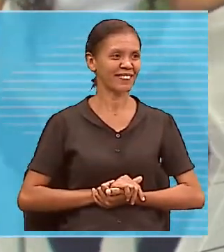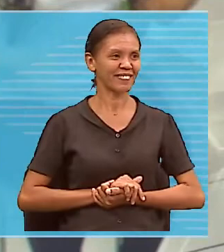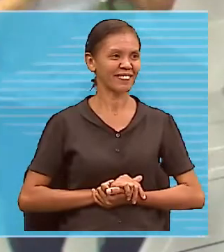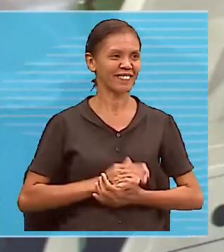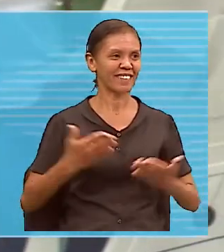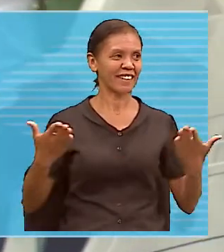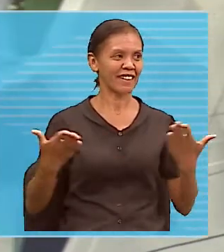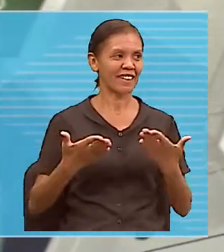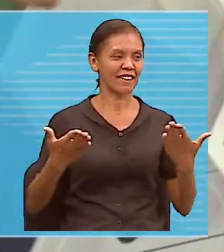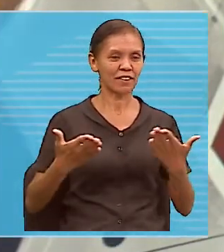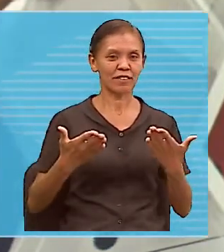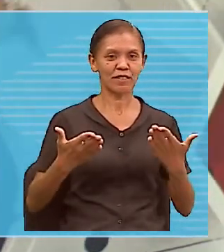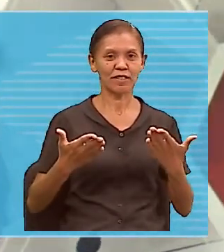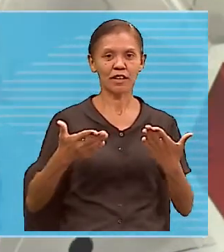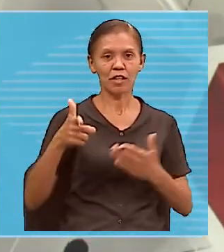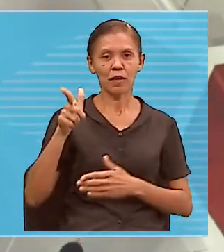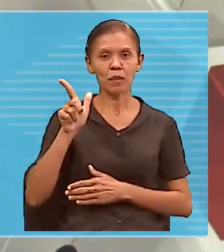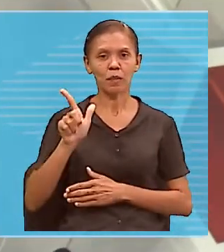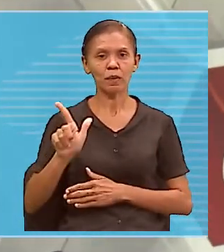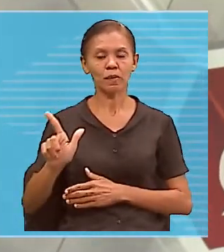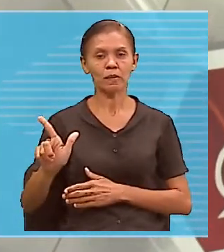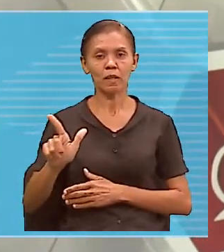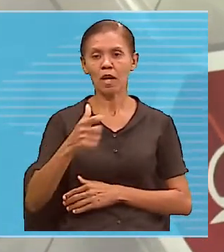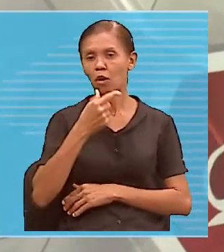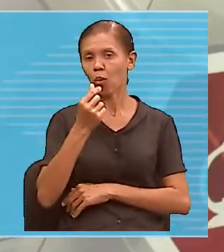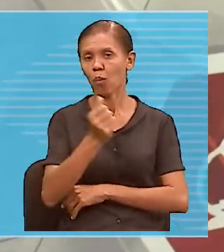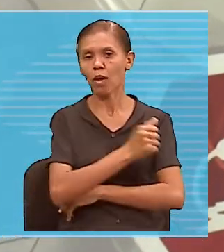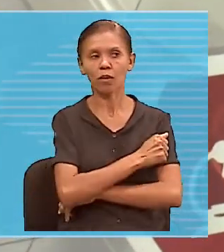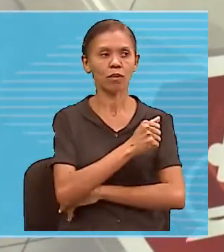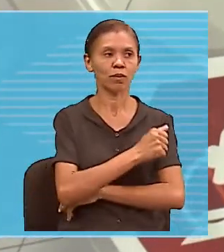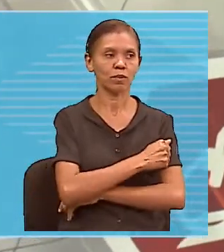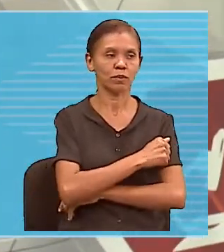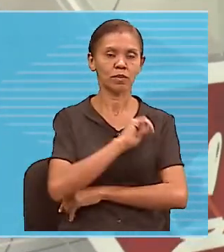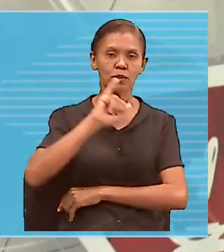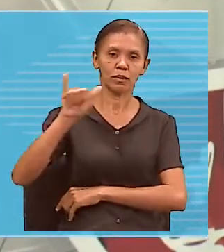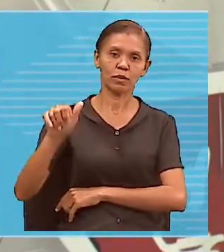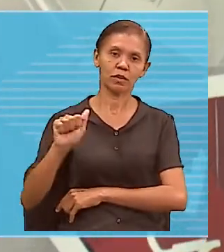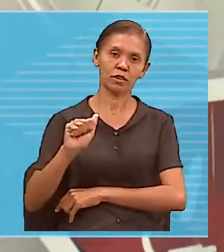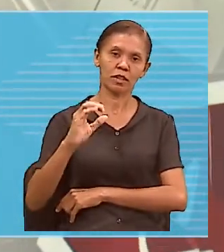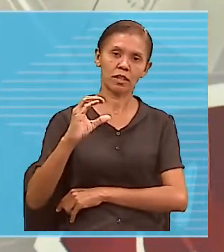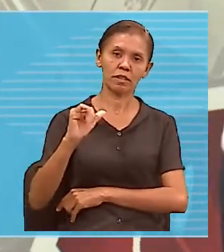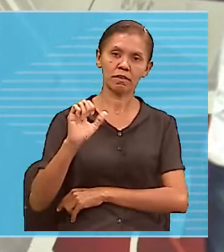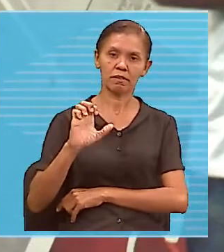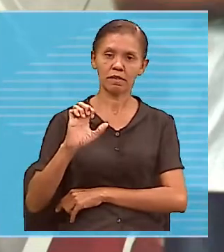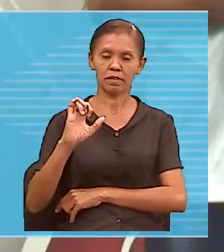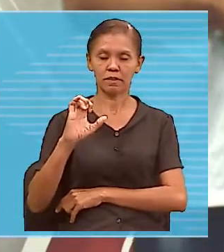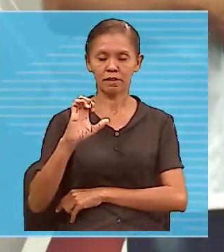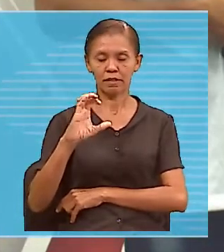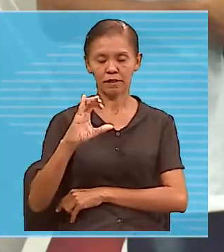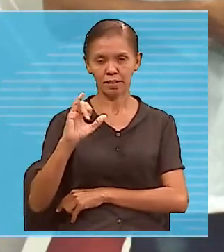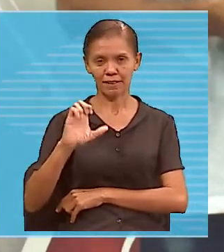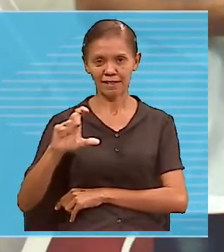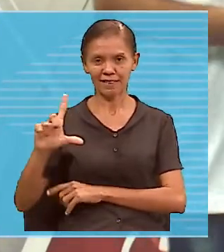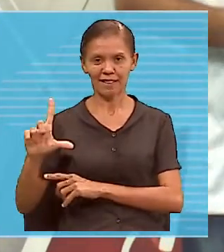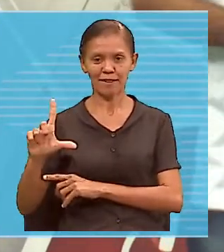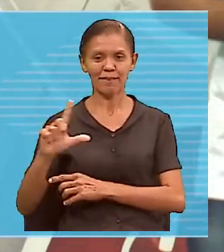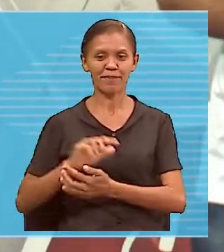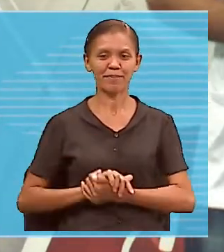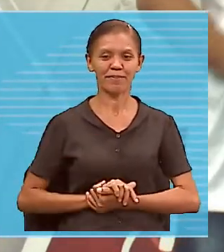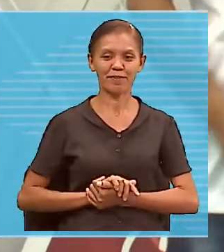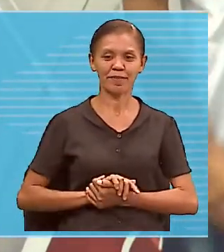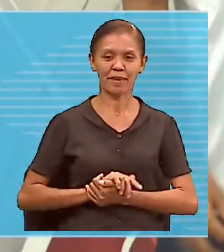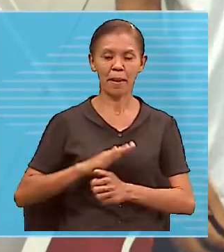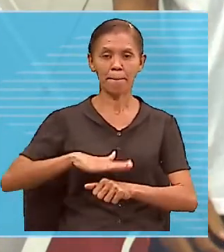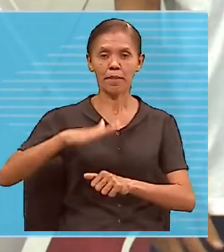nossas atrações, né? E agora a gente vai ter mais aluno, né? Nada mais justo, protagonismo